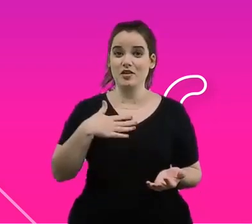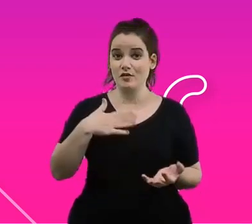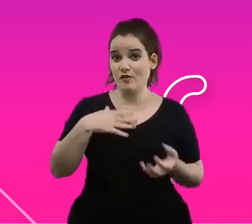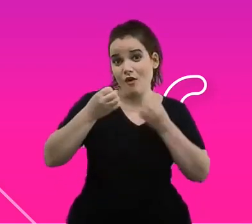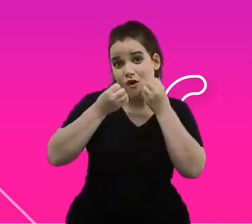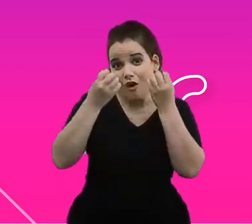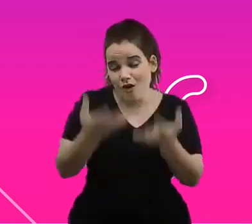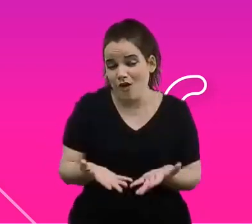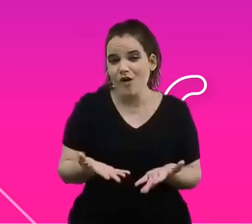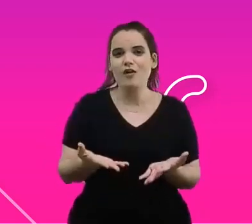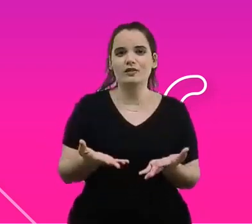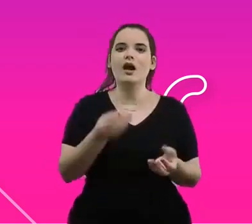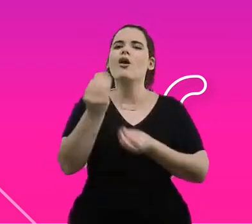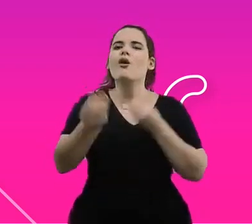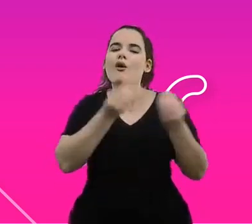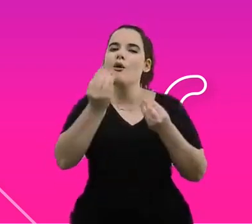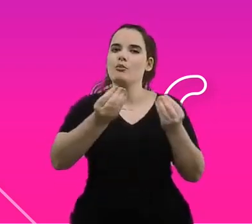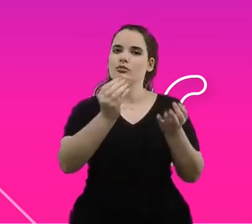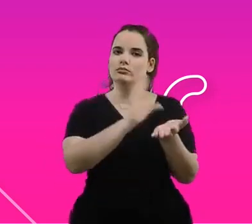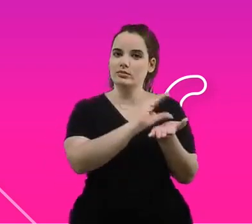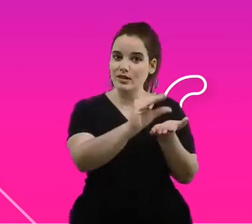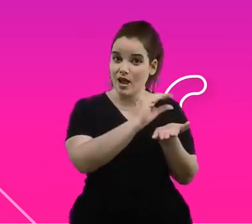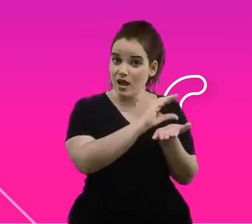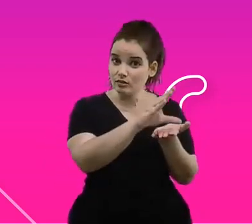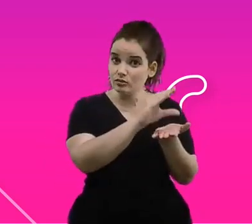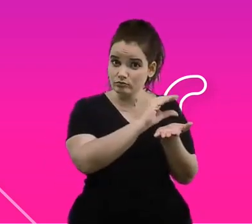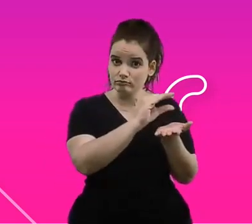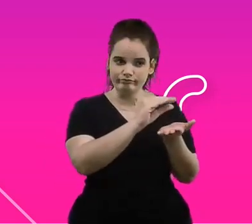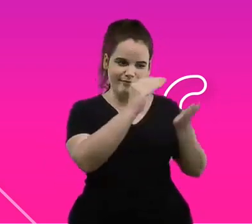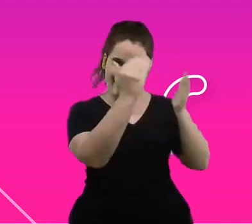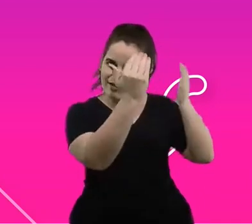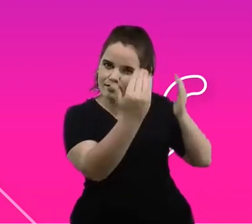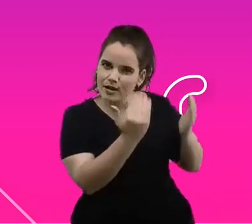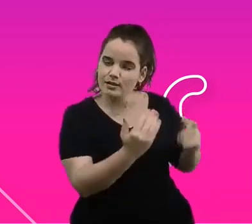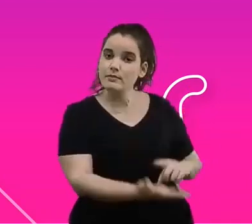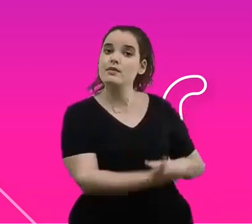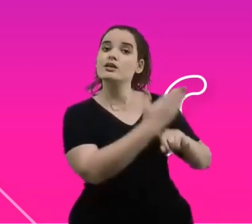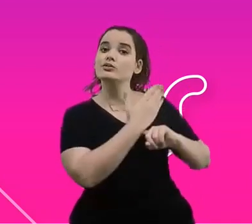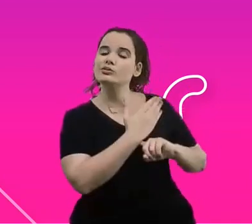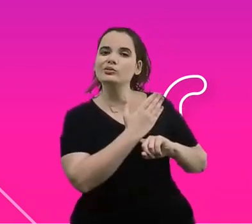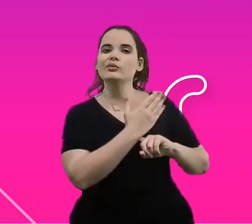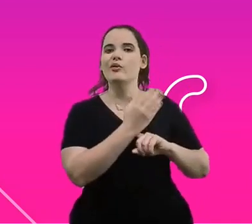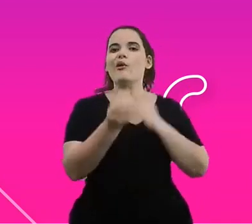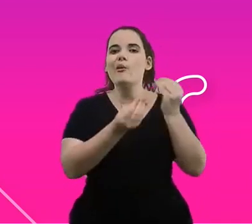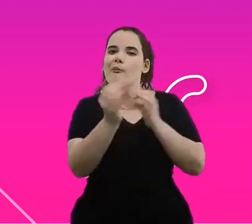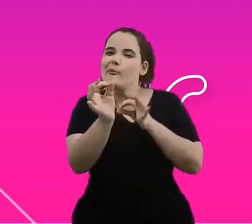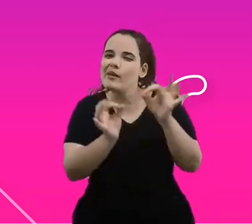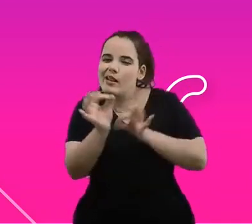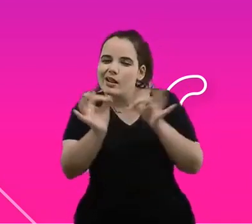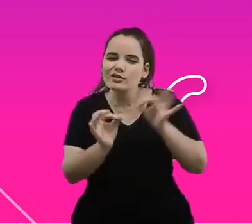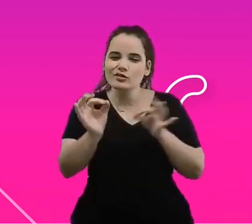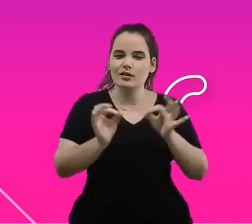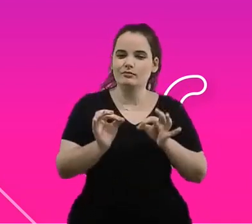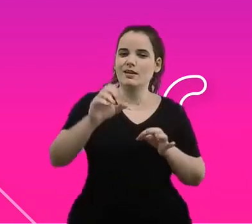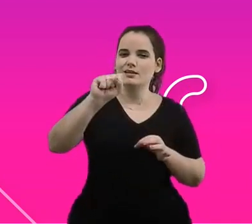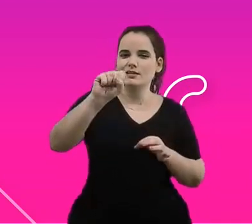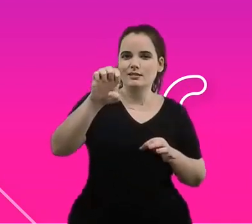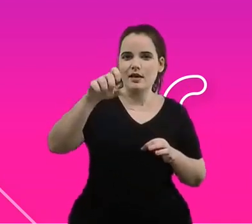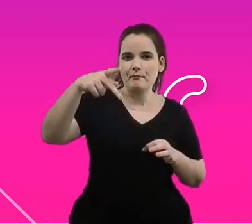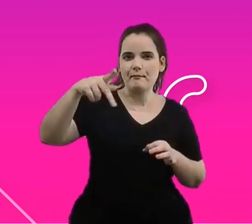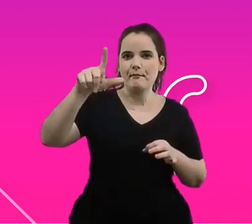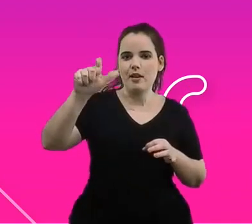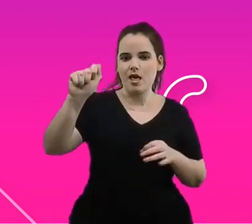a análise de dados está sendo um instrumento de planejamento na CEPLAC. A equipe que topou participar comigo